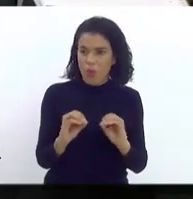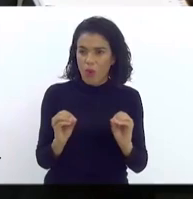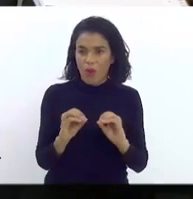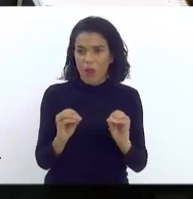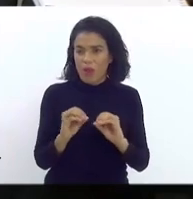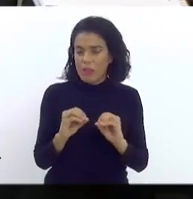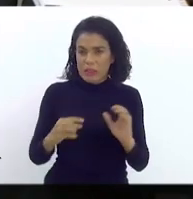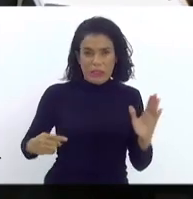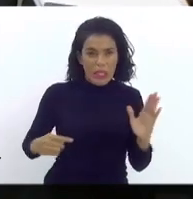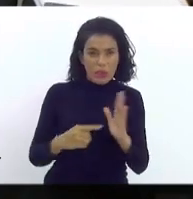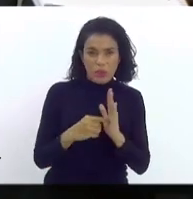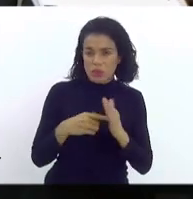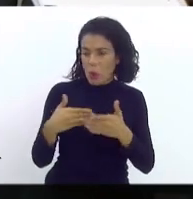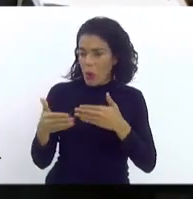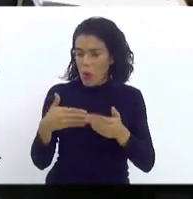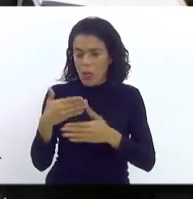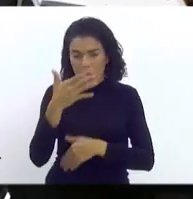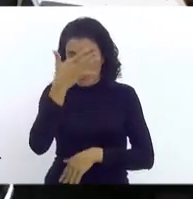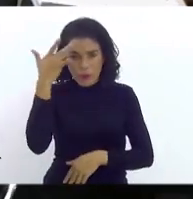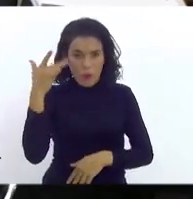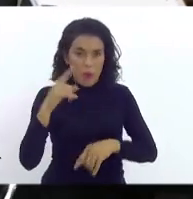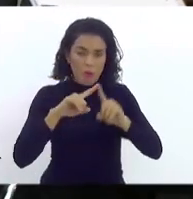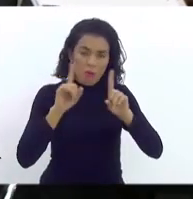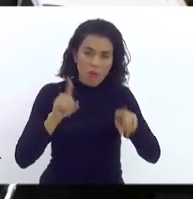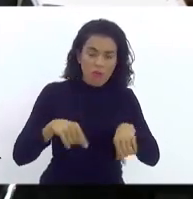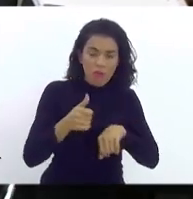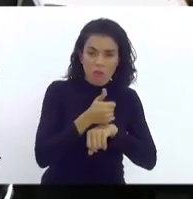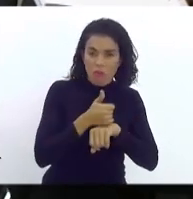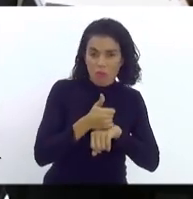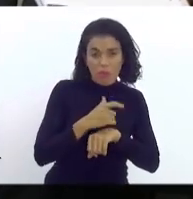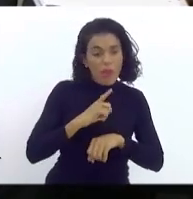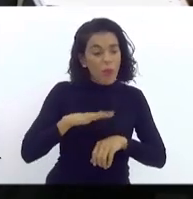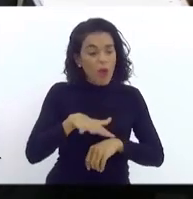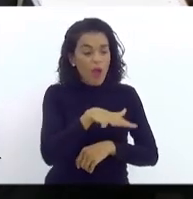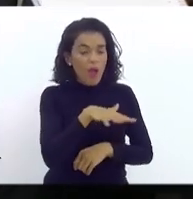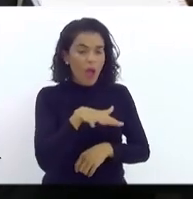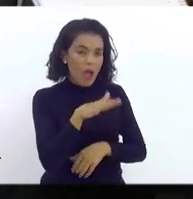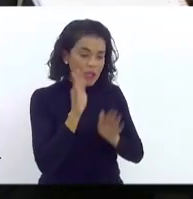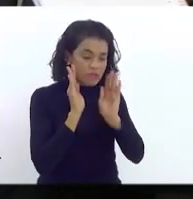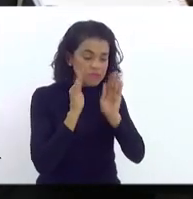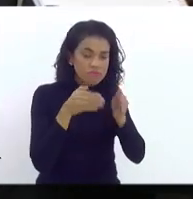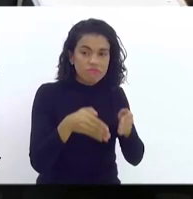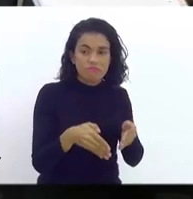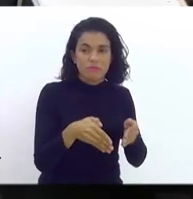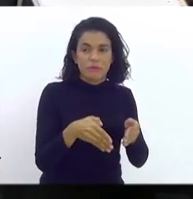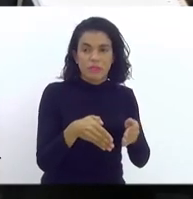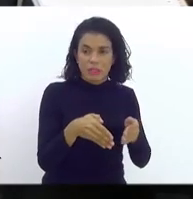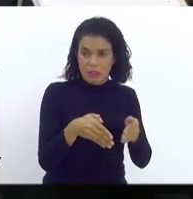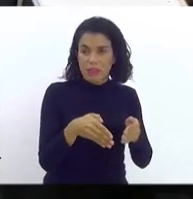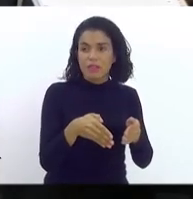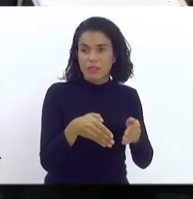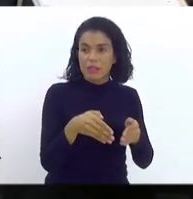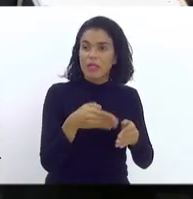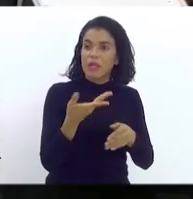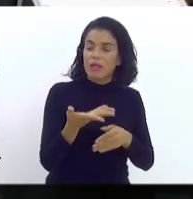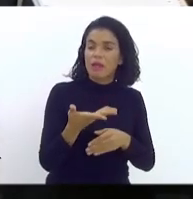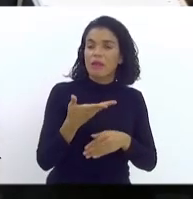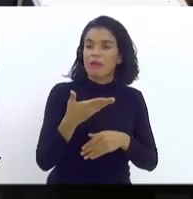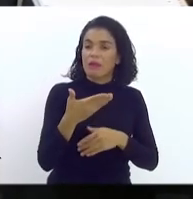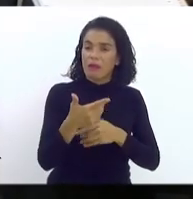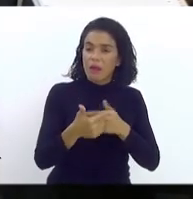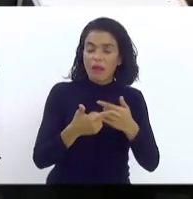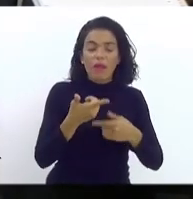recebemos qualquer denúncia de qualquer profissional que atua com a gente. Nós temos uma área específica que faz esse tratamento dessa área